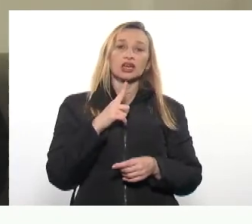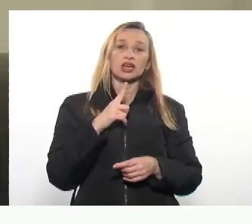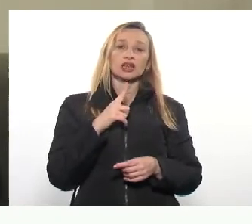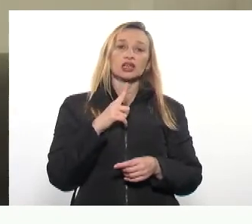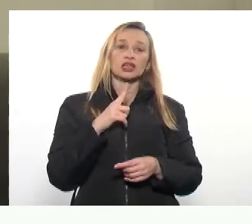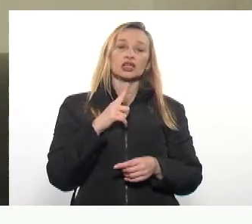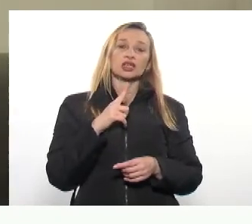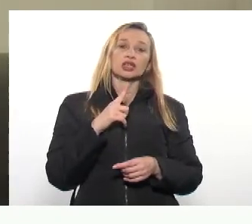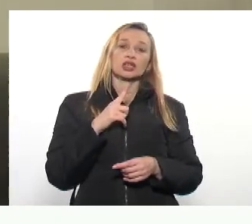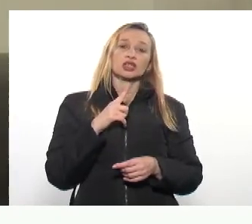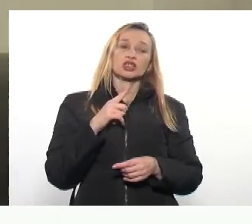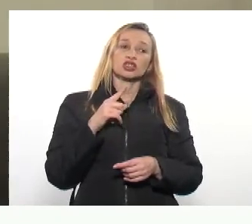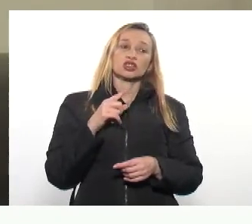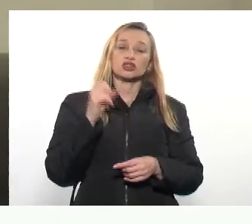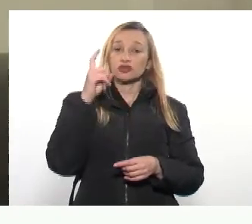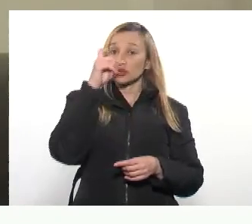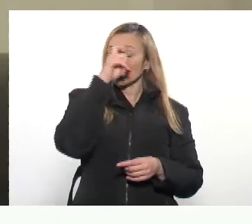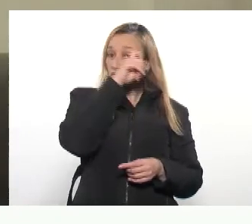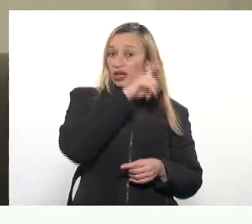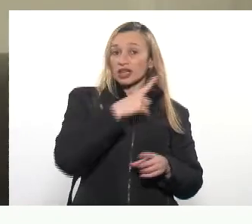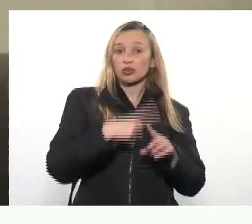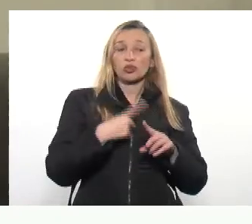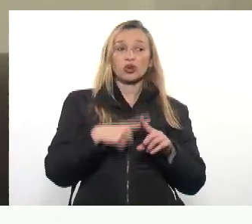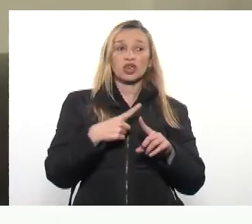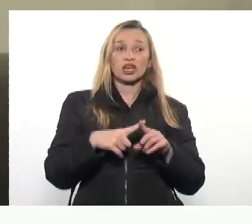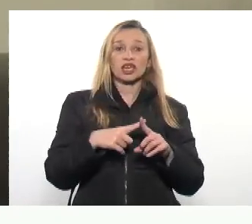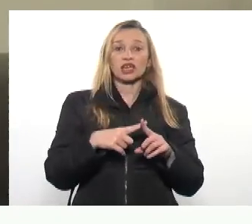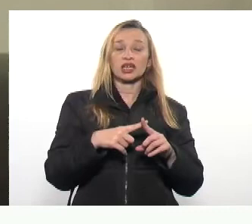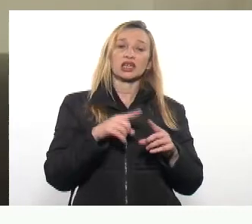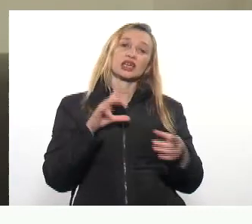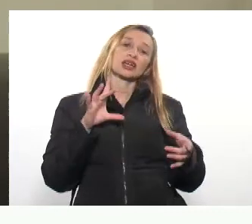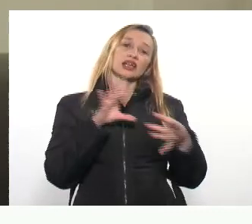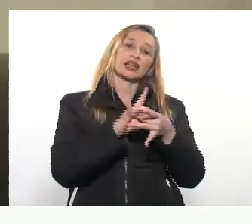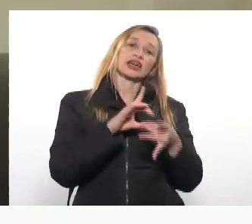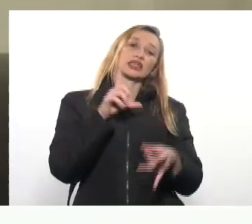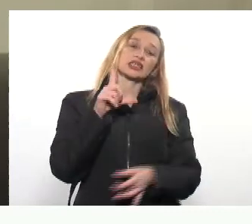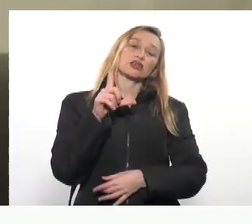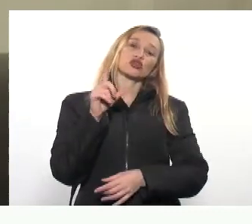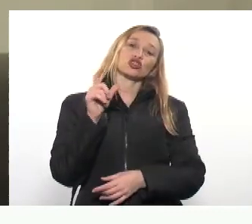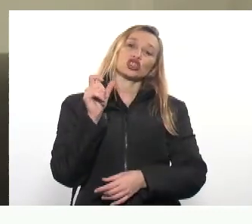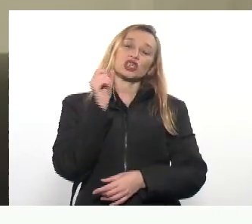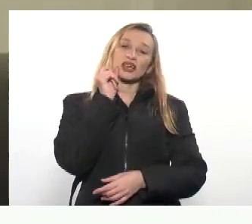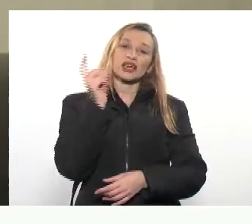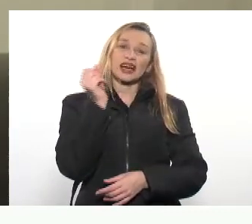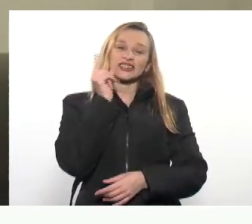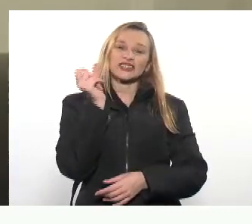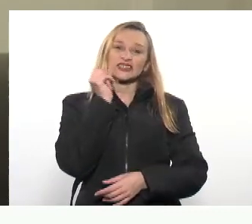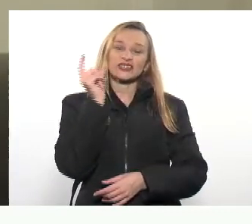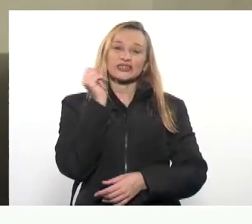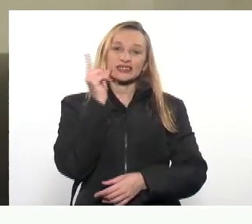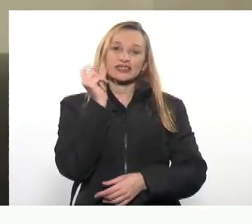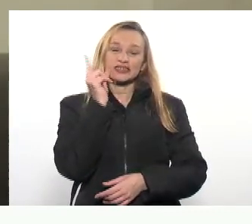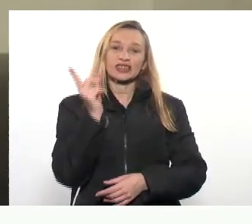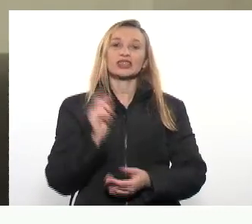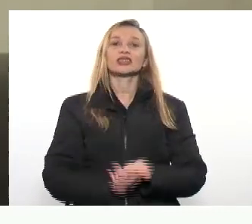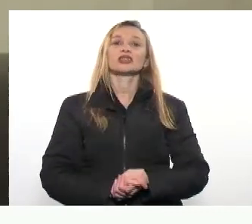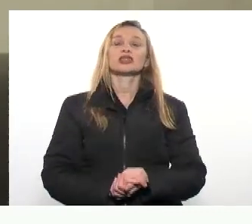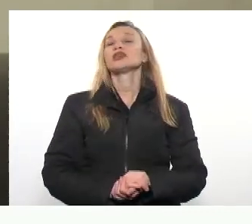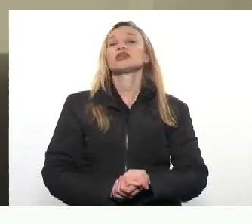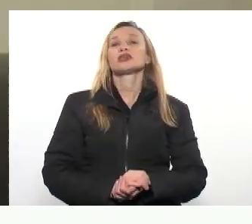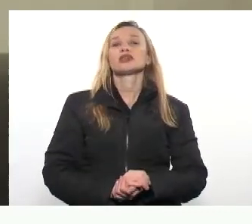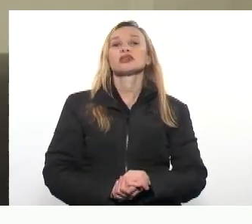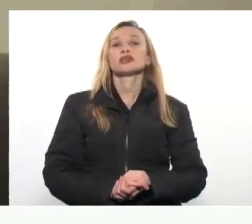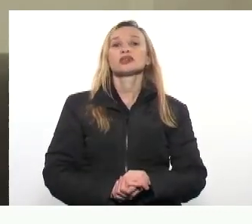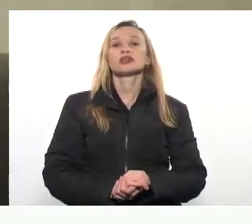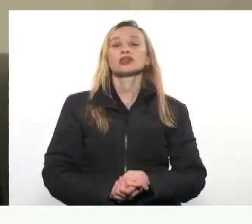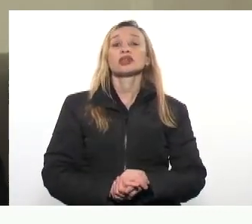de gado e tal. Em cima disso, quando você entrega, você tem que receber. Alguém vai ter que pagar essa conta.